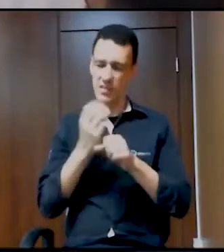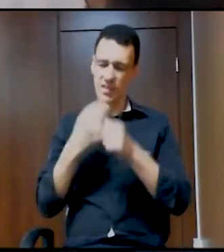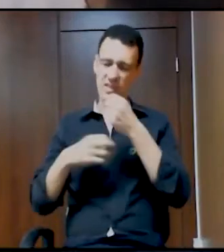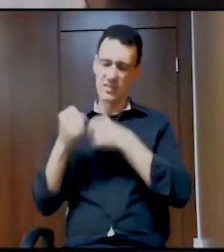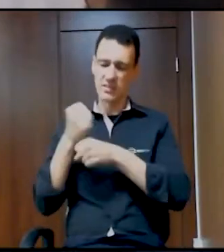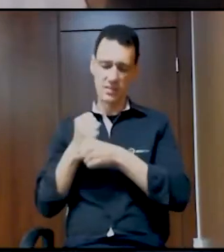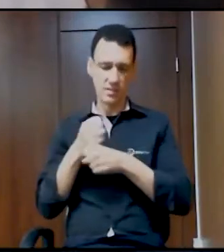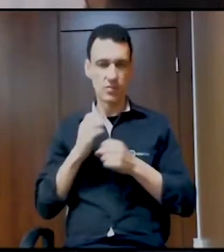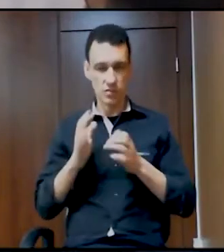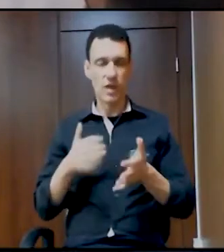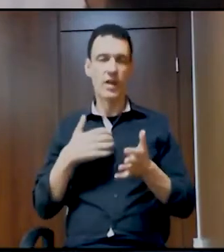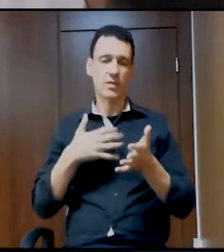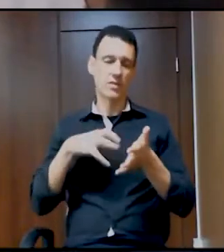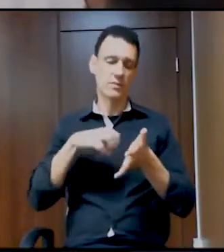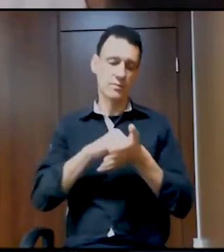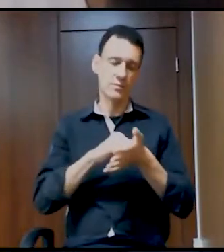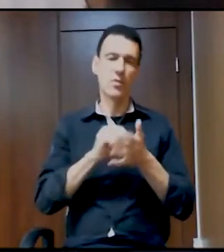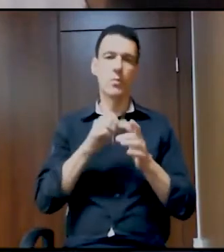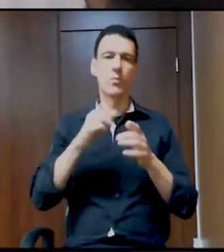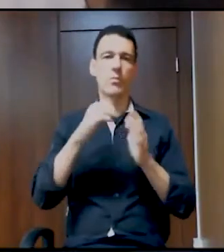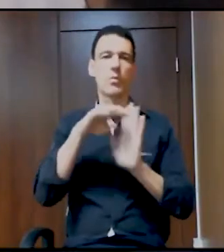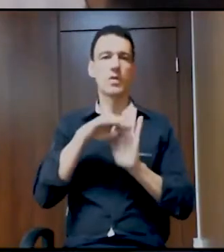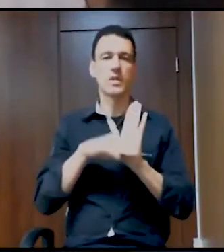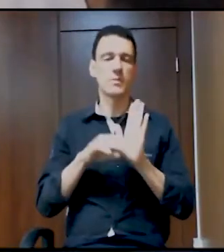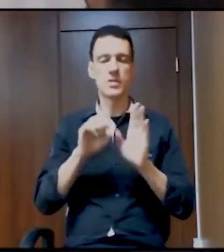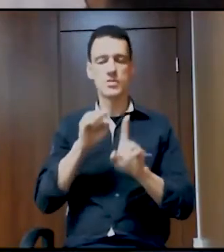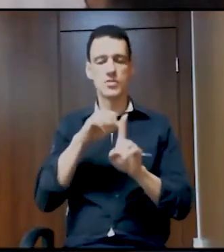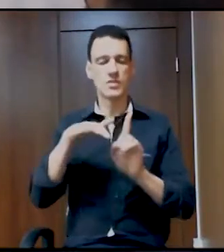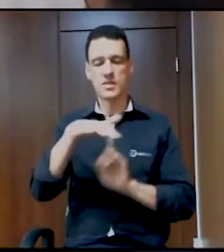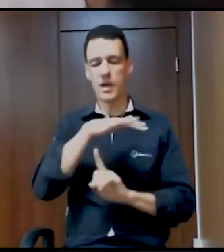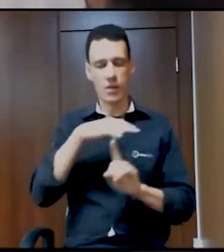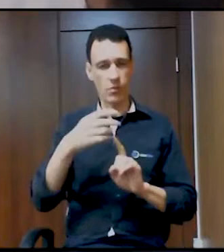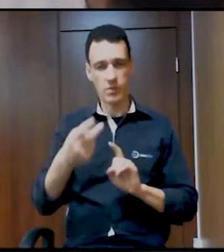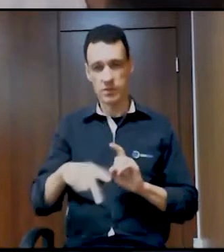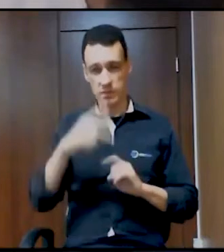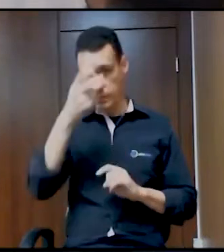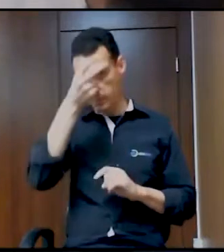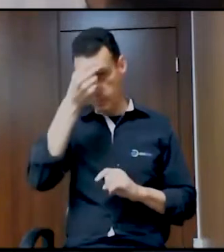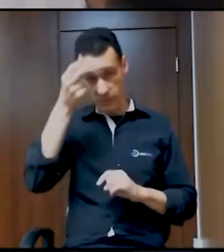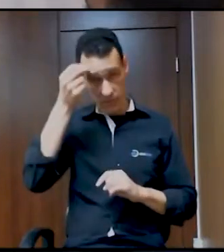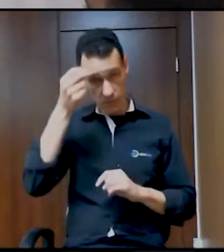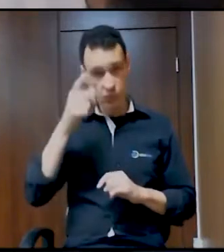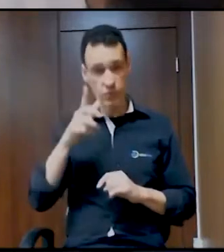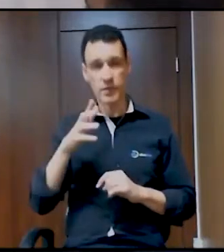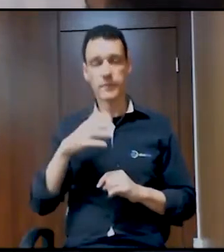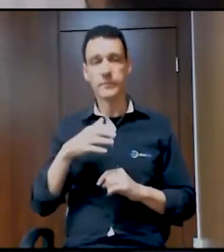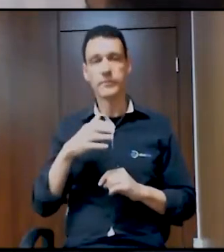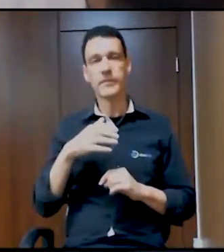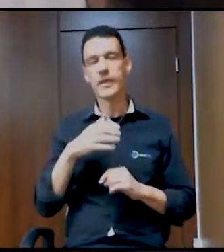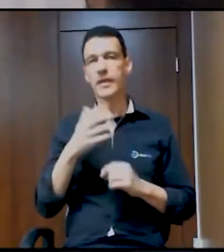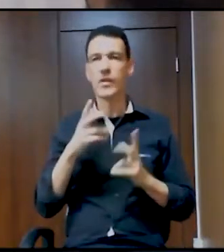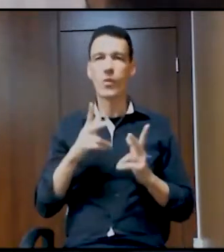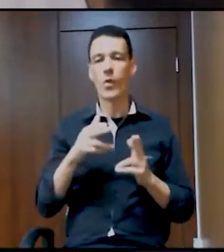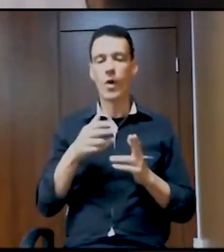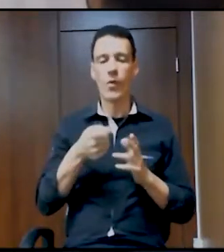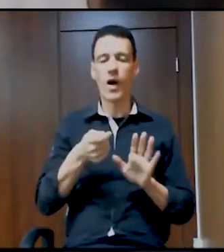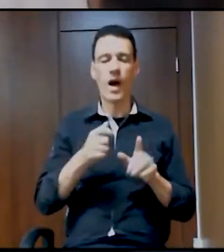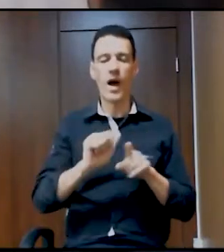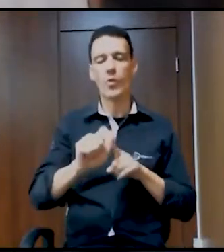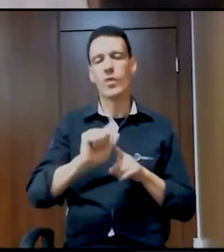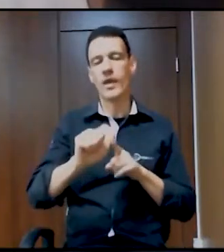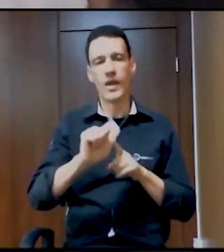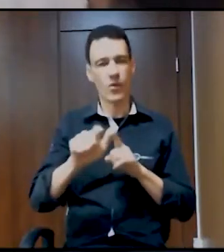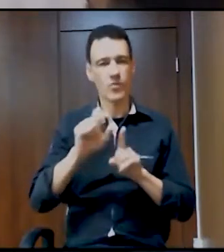me inscrever num programa social da prefeitura, que é de uma espécie de aluguel social em